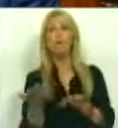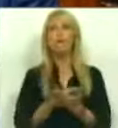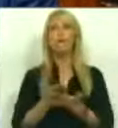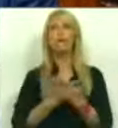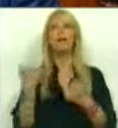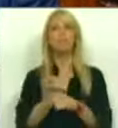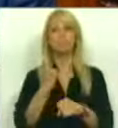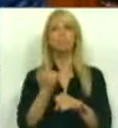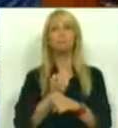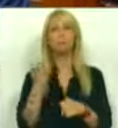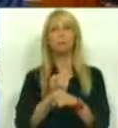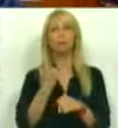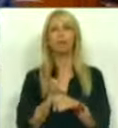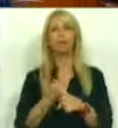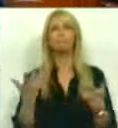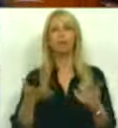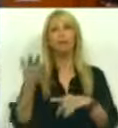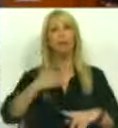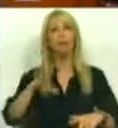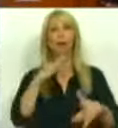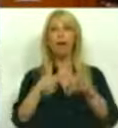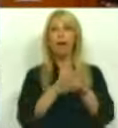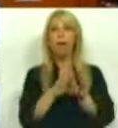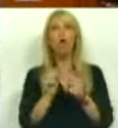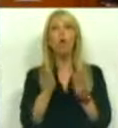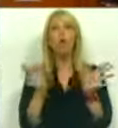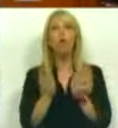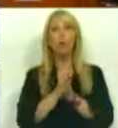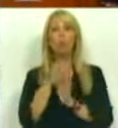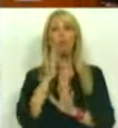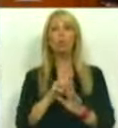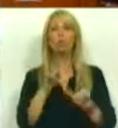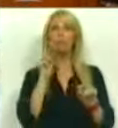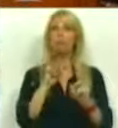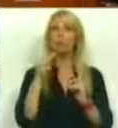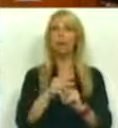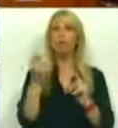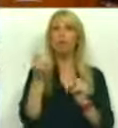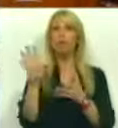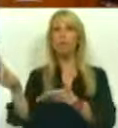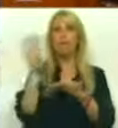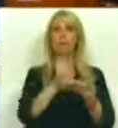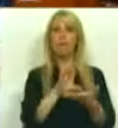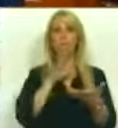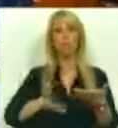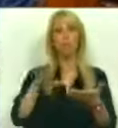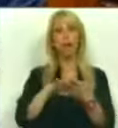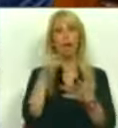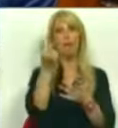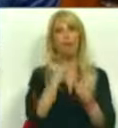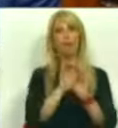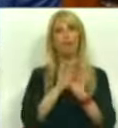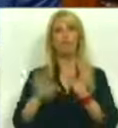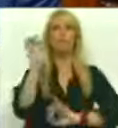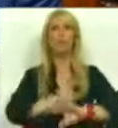que pretende explorar eficientemente todas as perspectivas de financiamento no âmbito dos fundos comunitários.